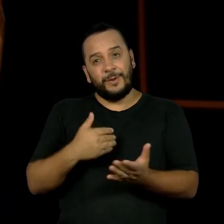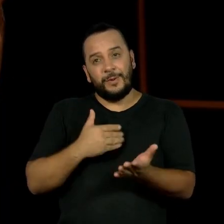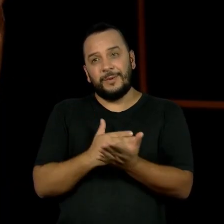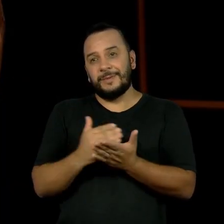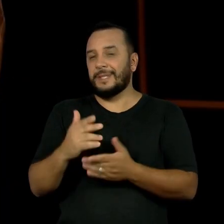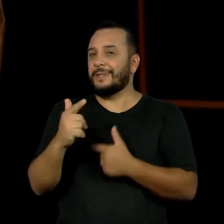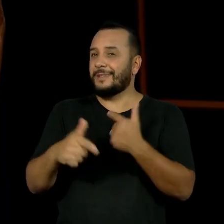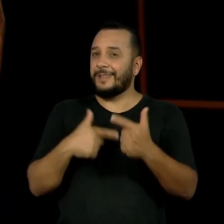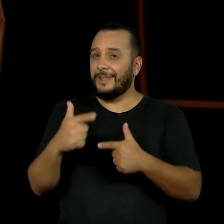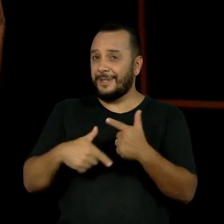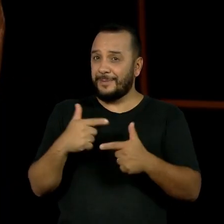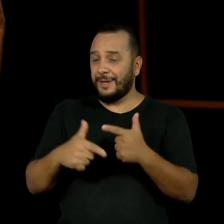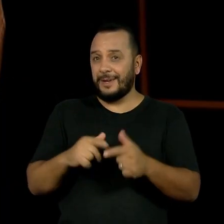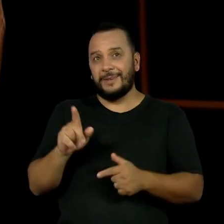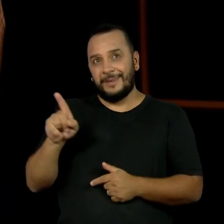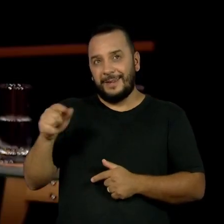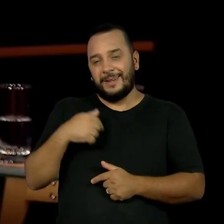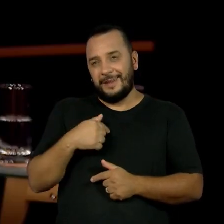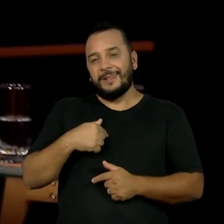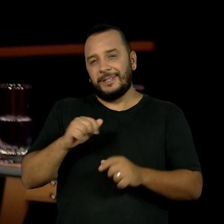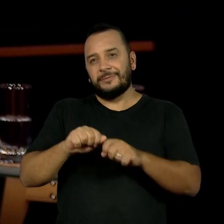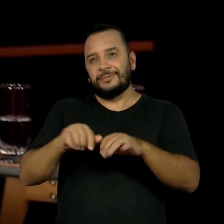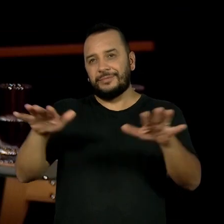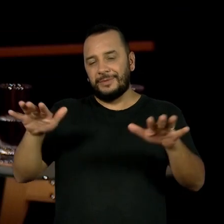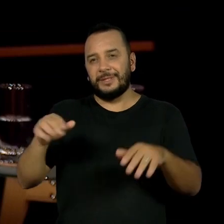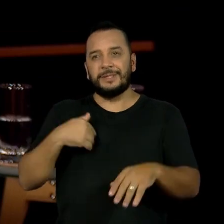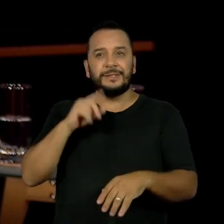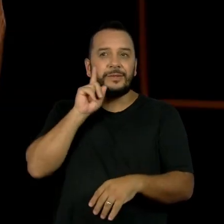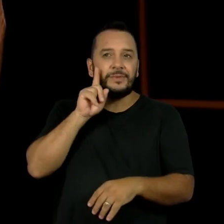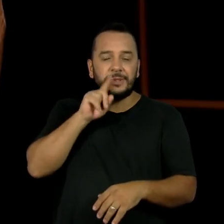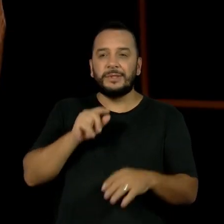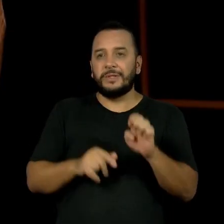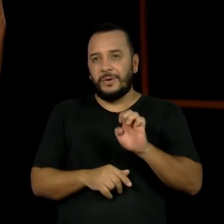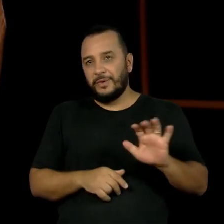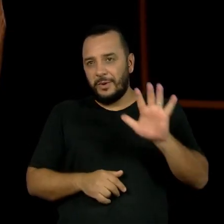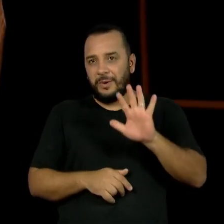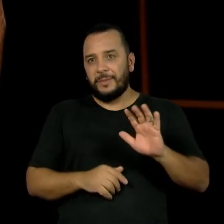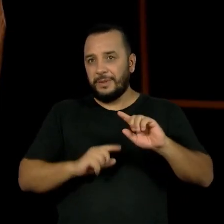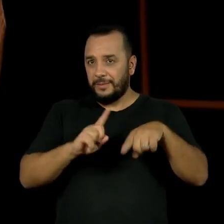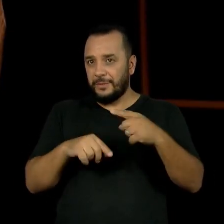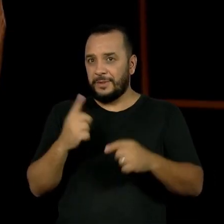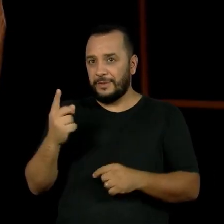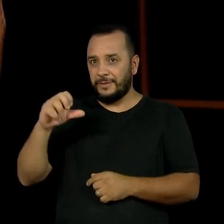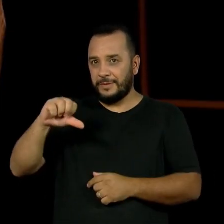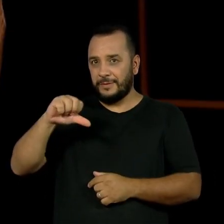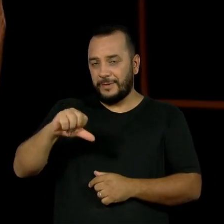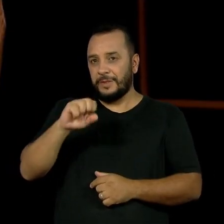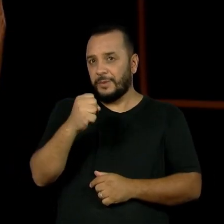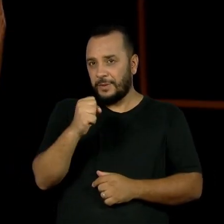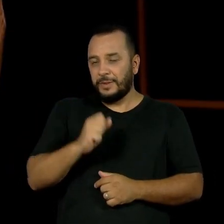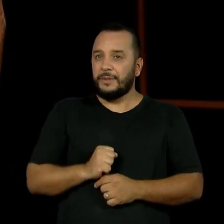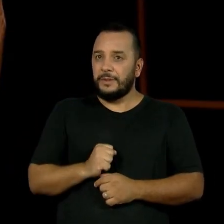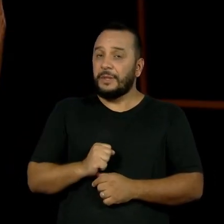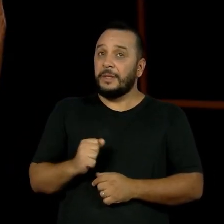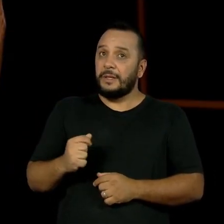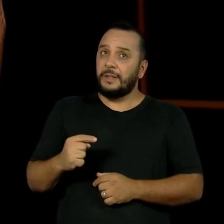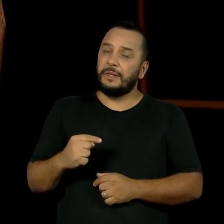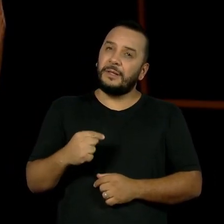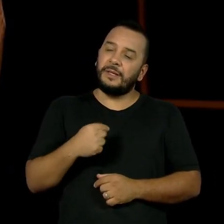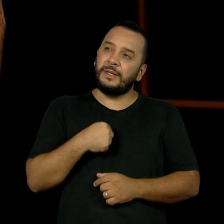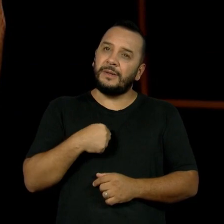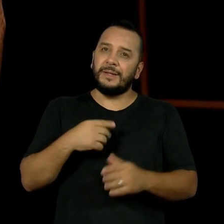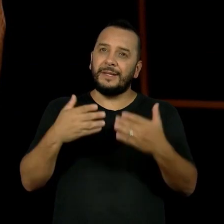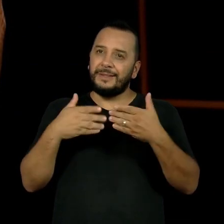trabalho onde ela distribuía, que é nos Estados Unidos e na Europa. Daí em 98, em 98 eu